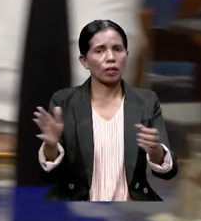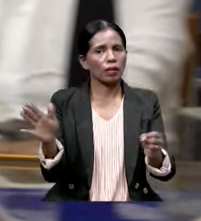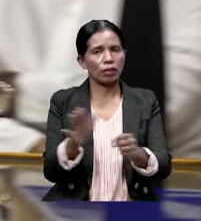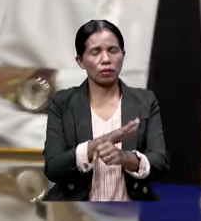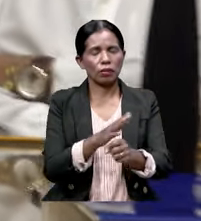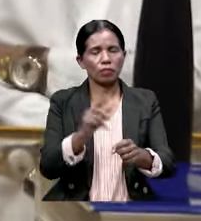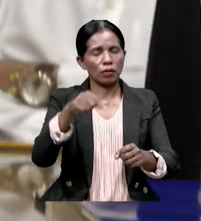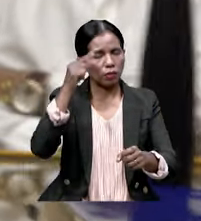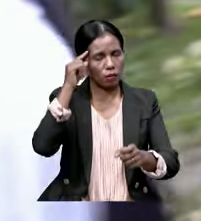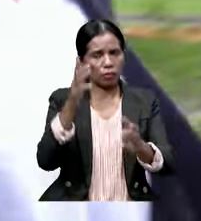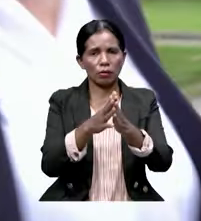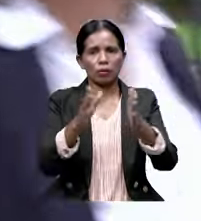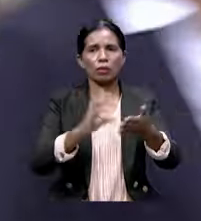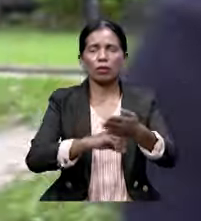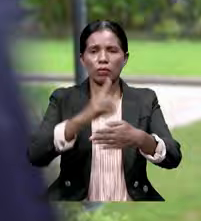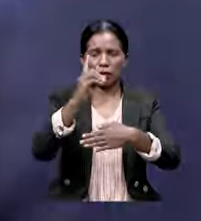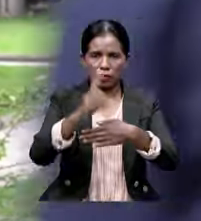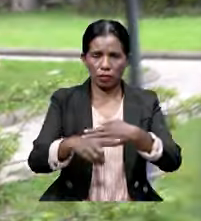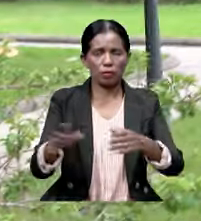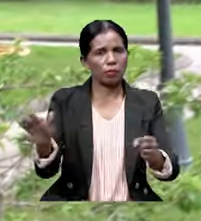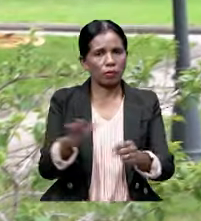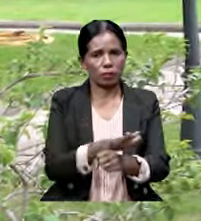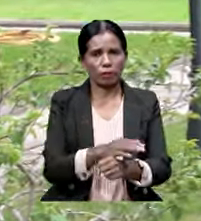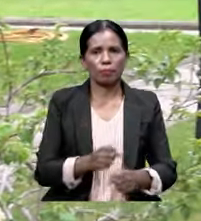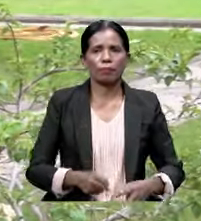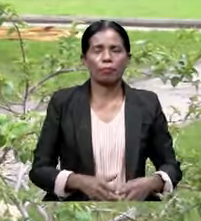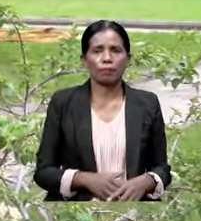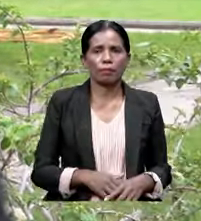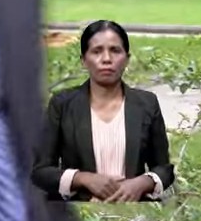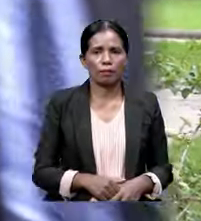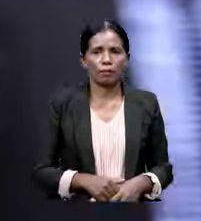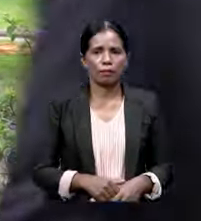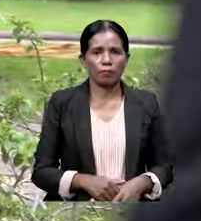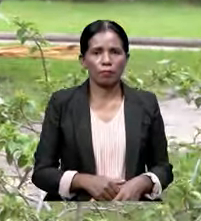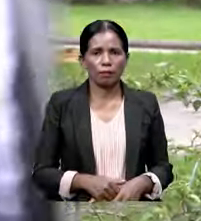boa governasaun, desenvolvimento sustentável. Johnico Vicente, Adair Tuximenes, GMN.